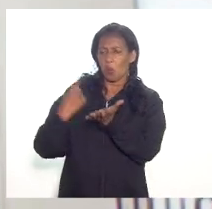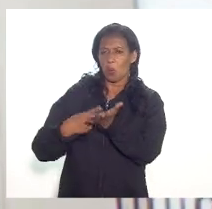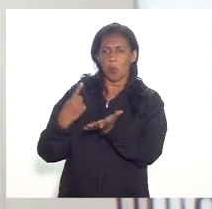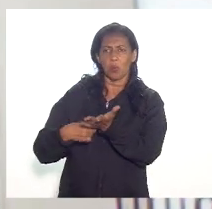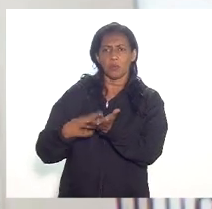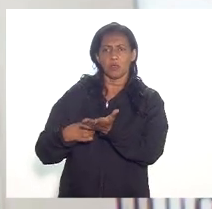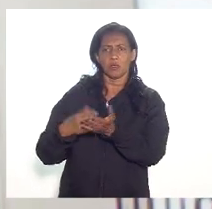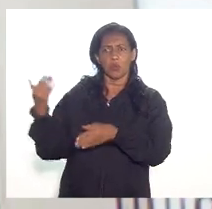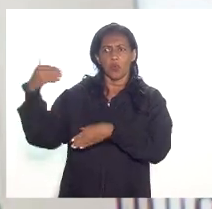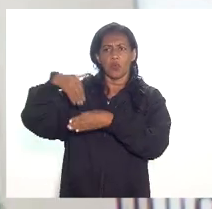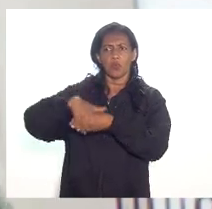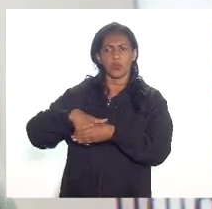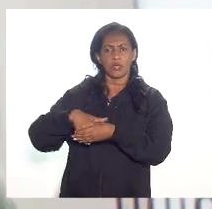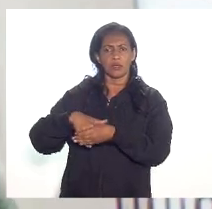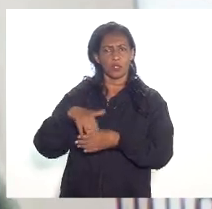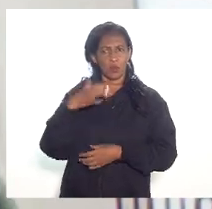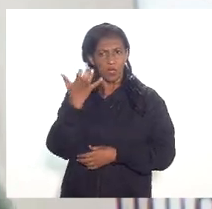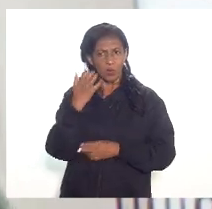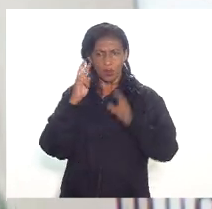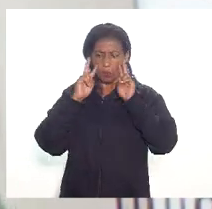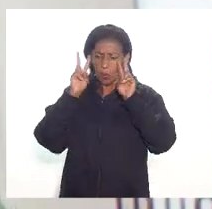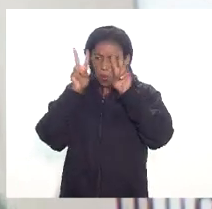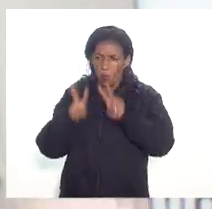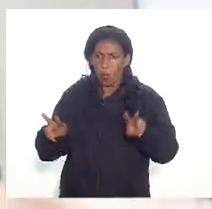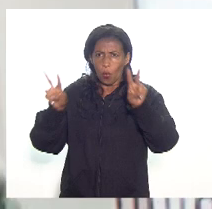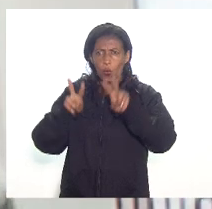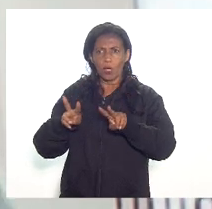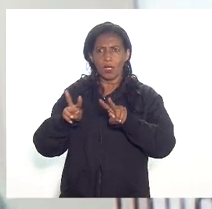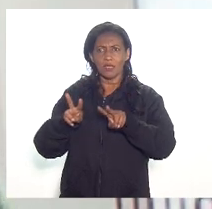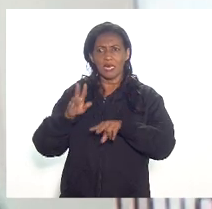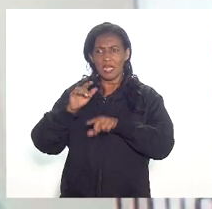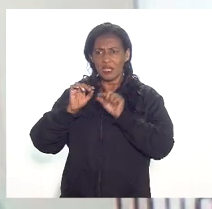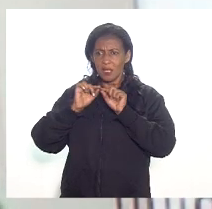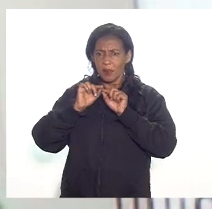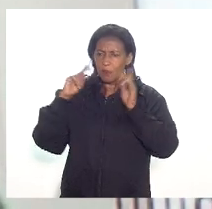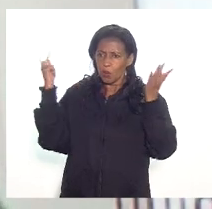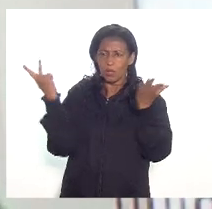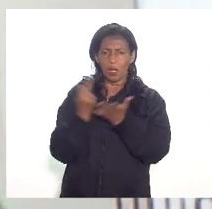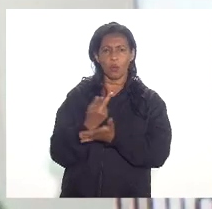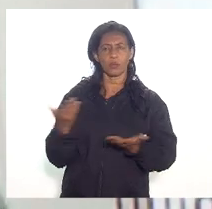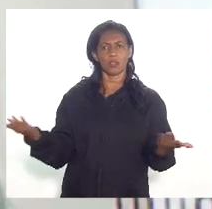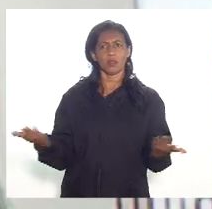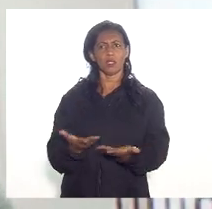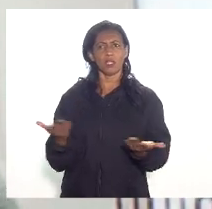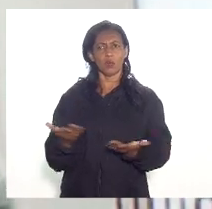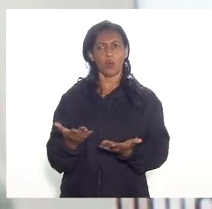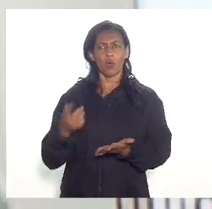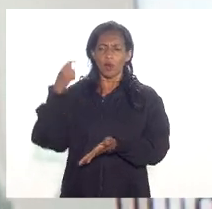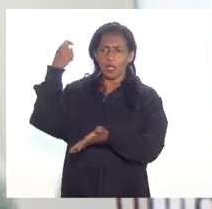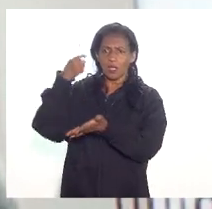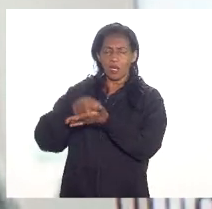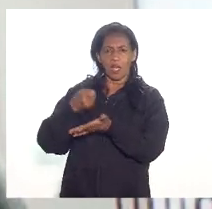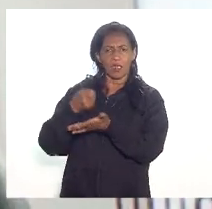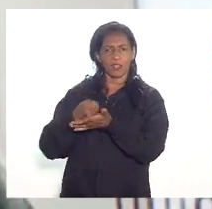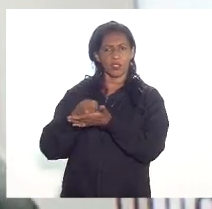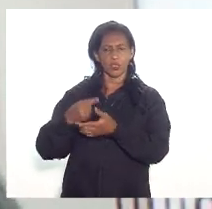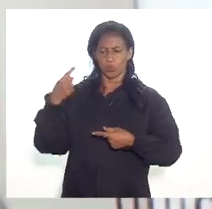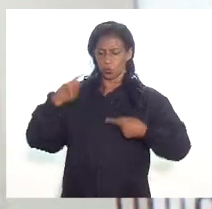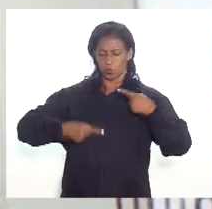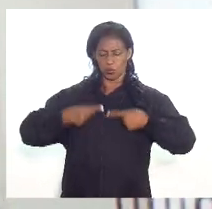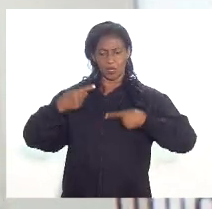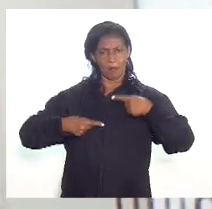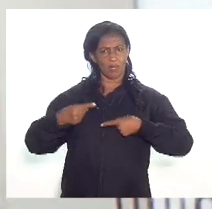eu quero saber qual é o olhar deles sobre o mérito do debate sobre essas linhas que falam e garantiram um ambiente de debate e